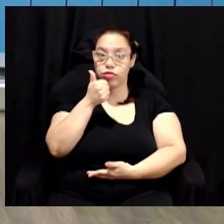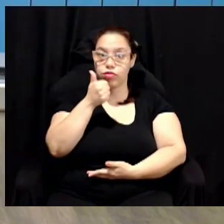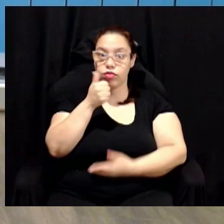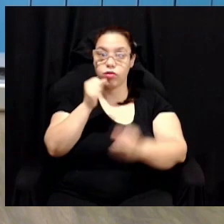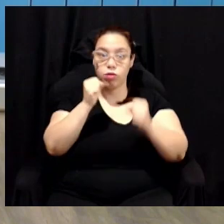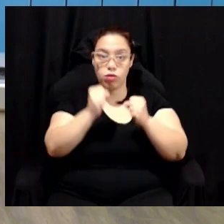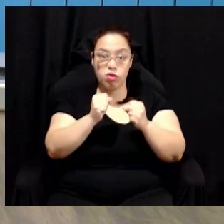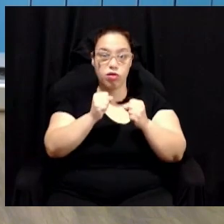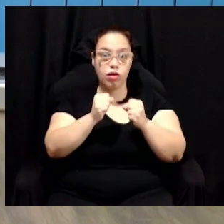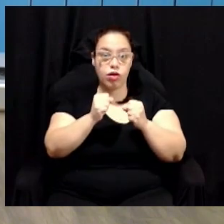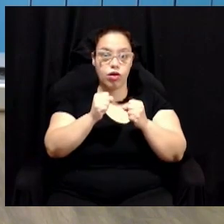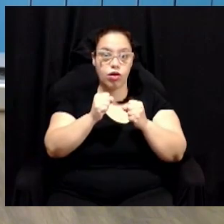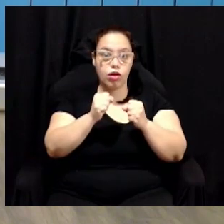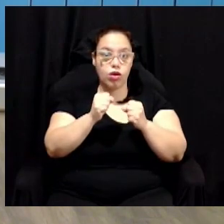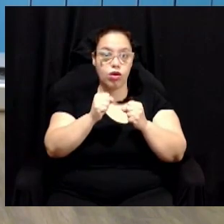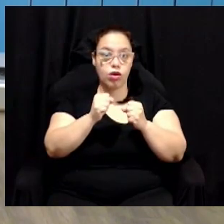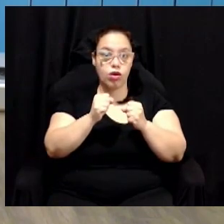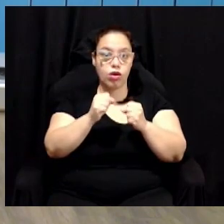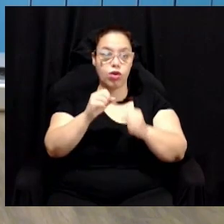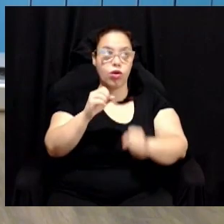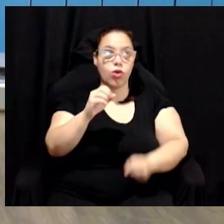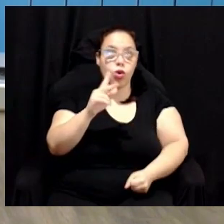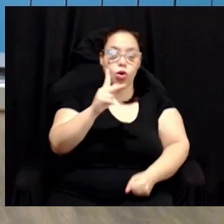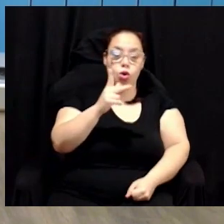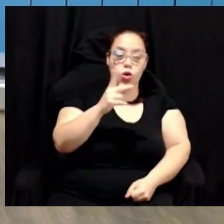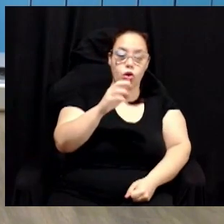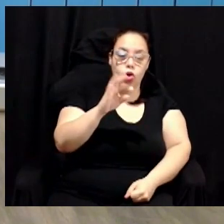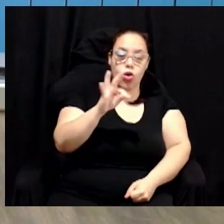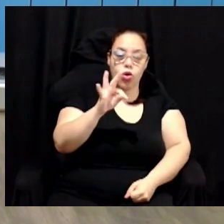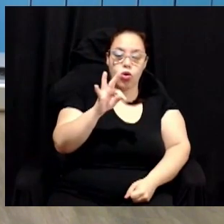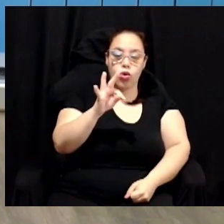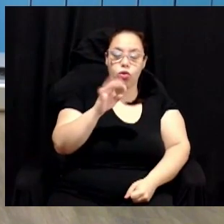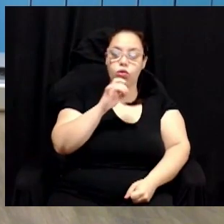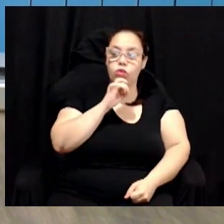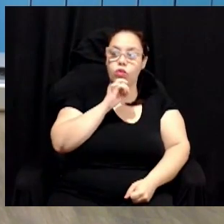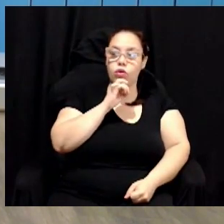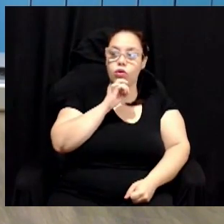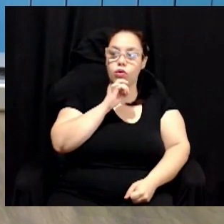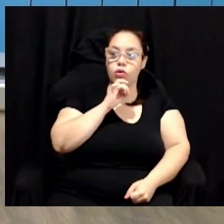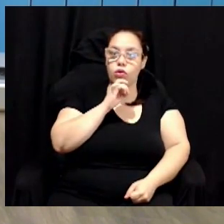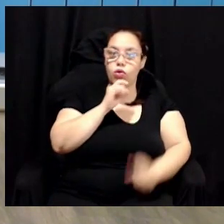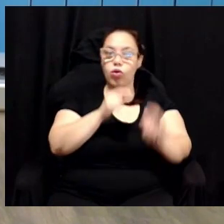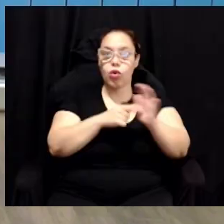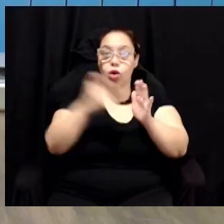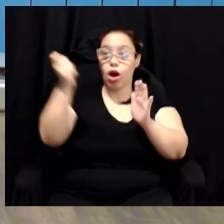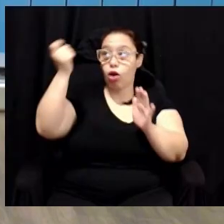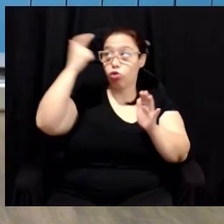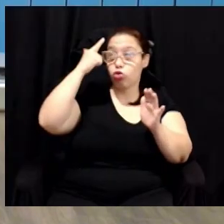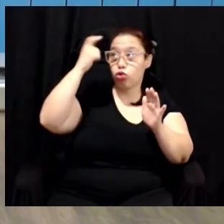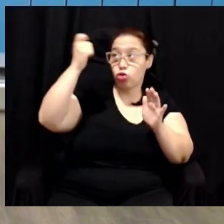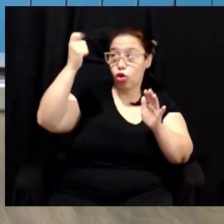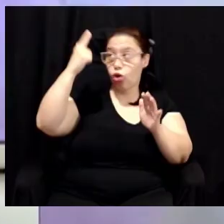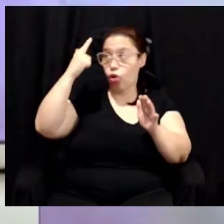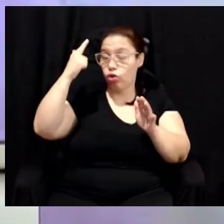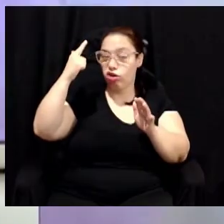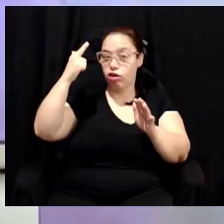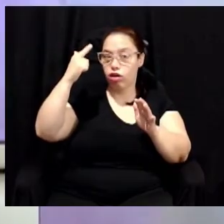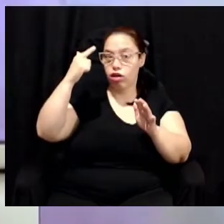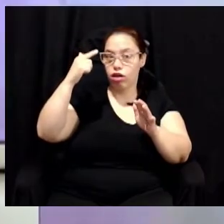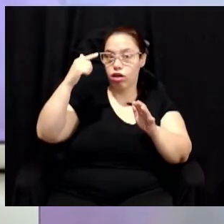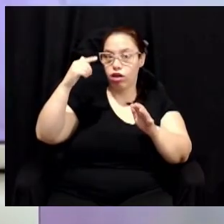tá liberado. O shot, só se você se você se expõe muito ao sol, porque ele pode causar um